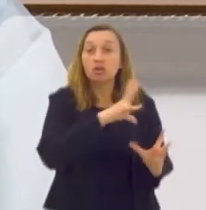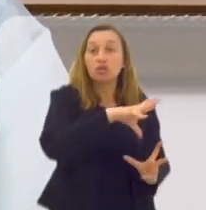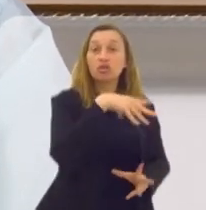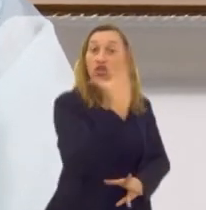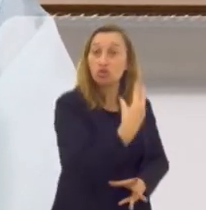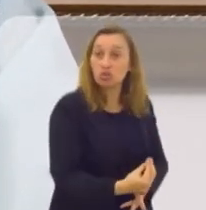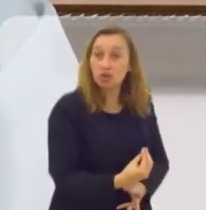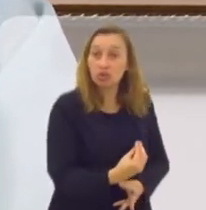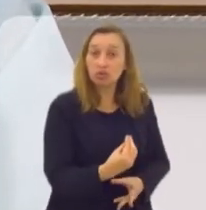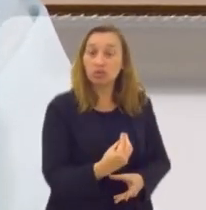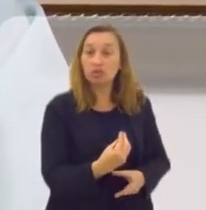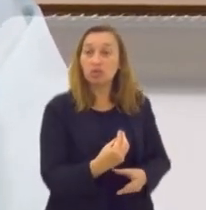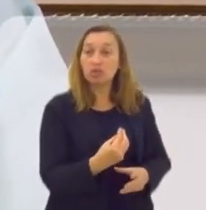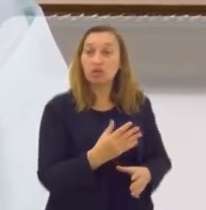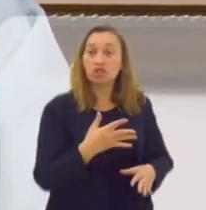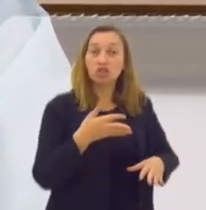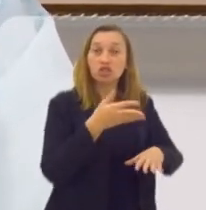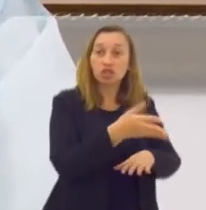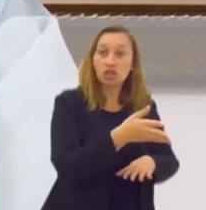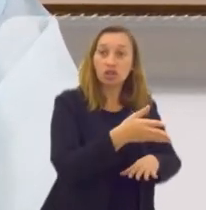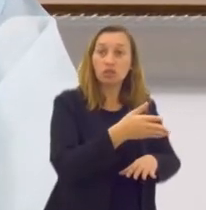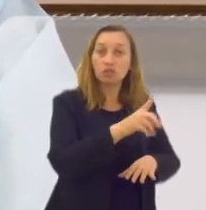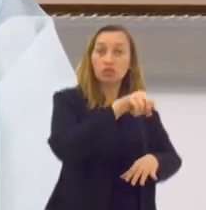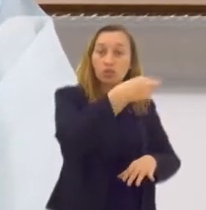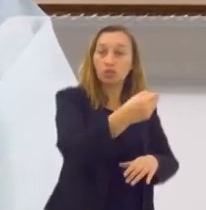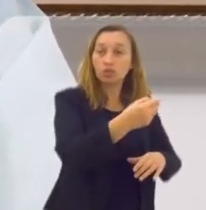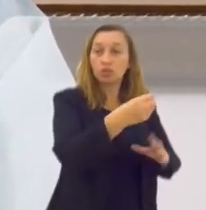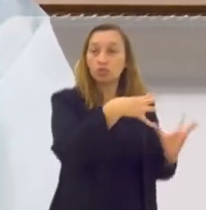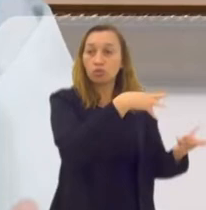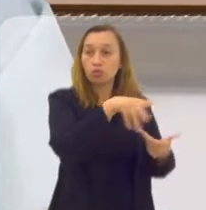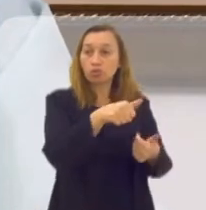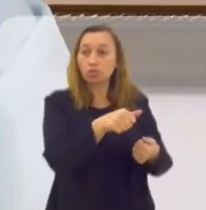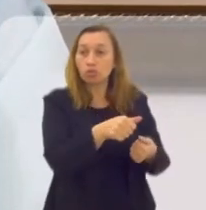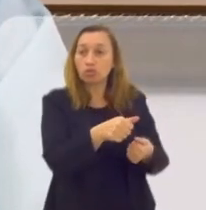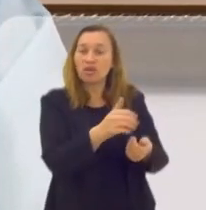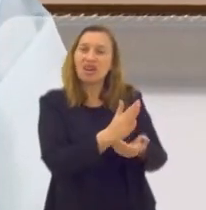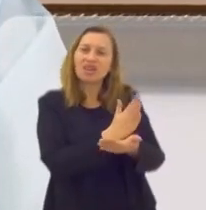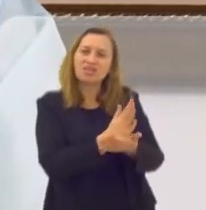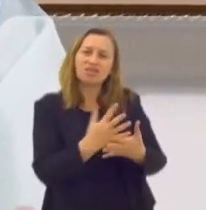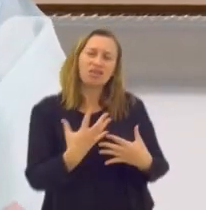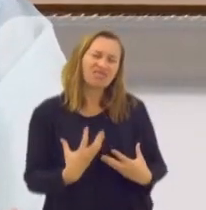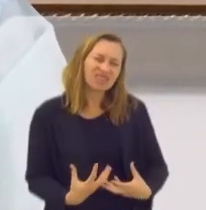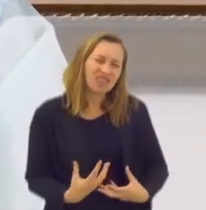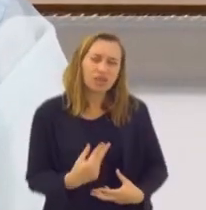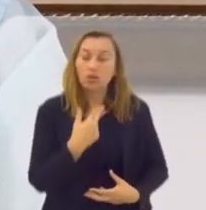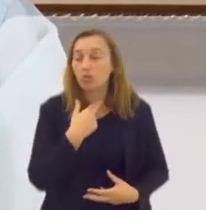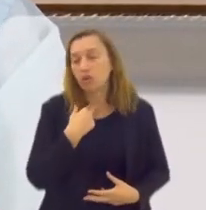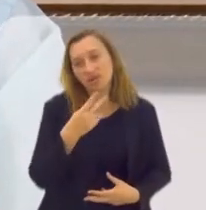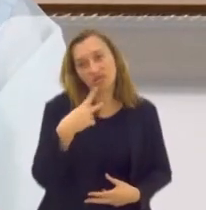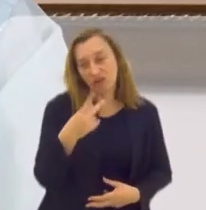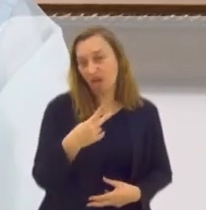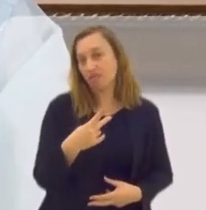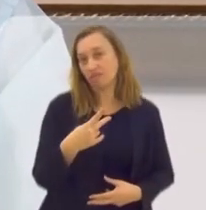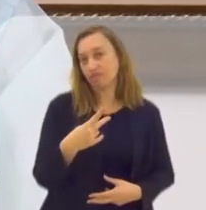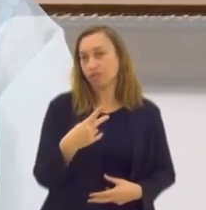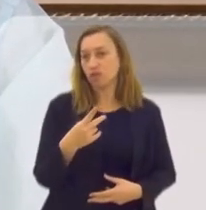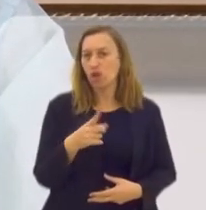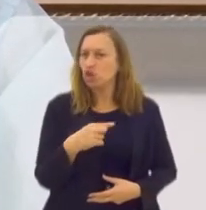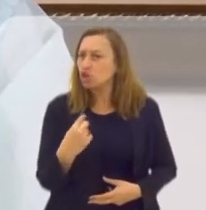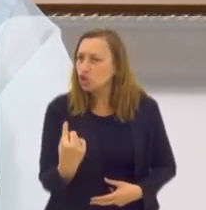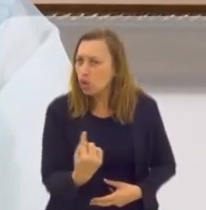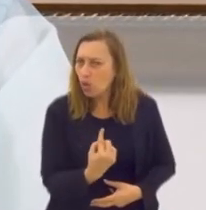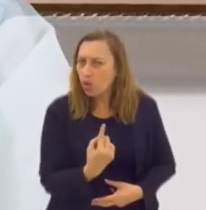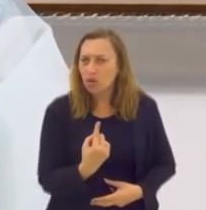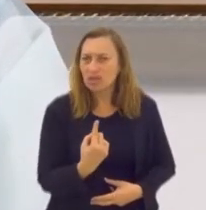vão para o outro lado, também às vezes ficam acamados. Precisam de cuidados e não podem falar. Então não é